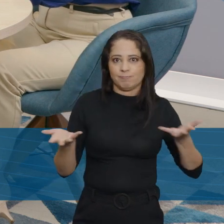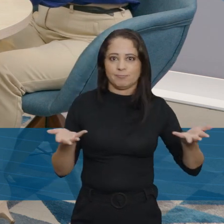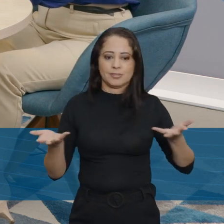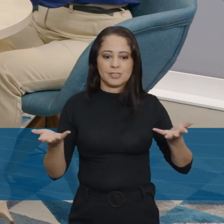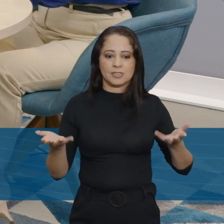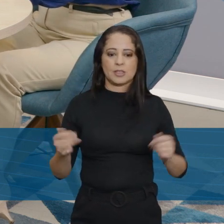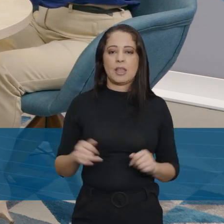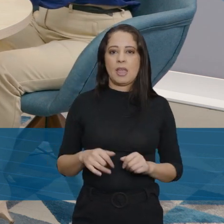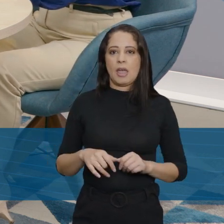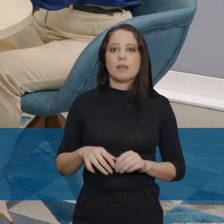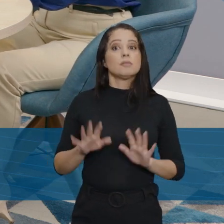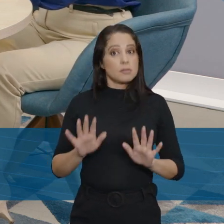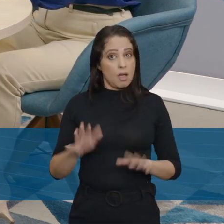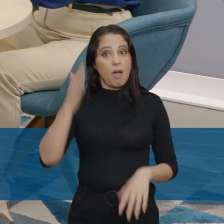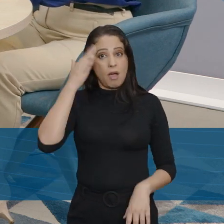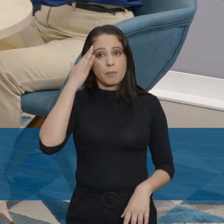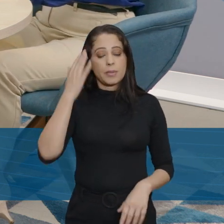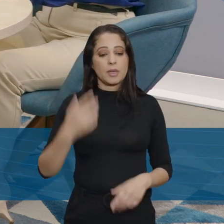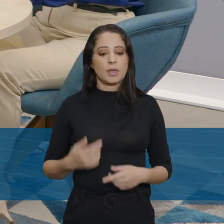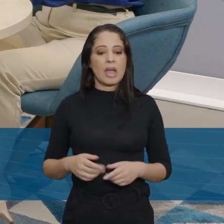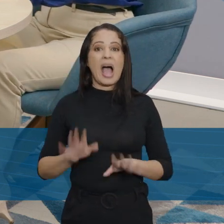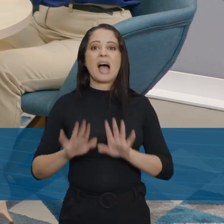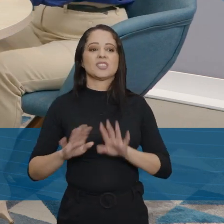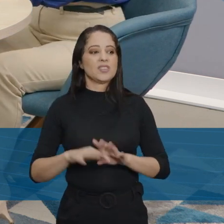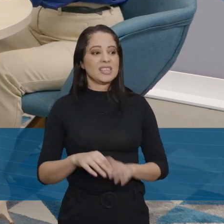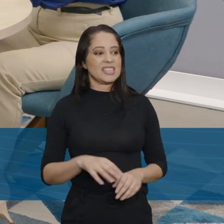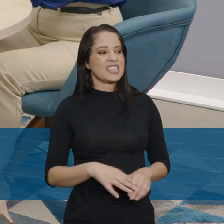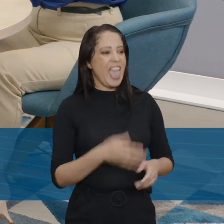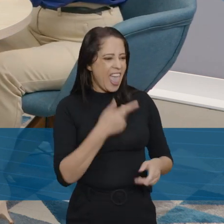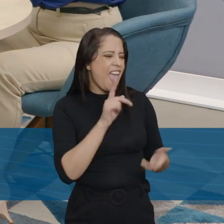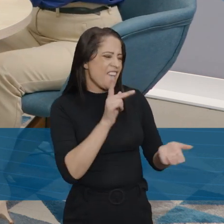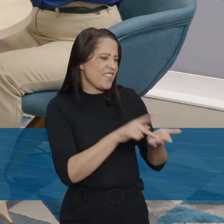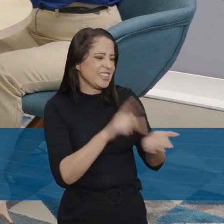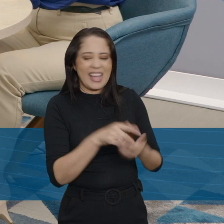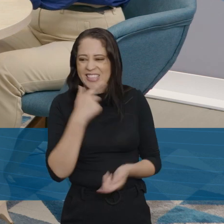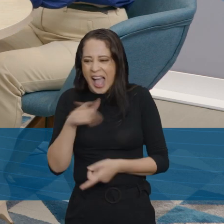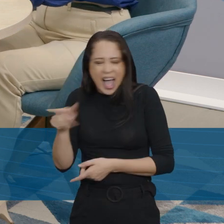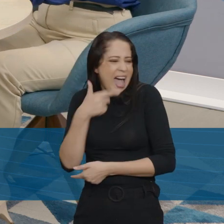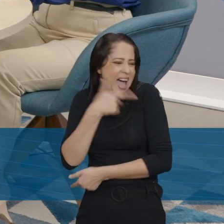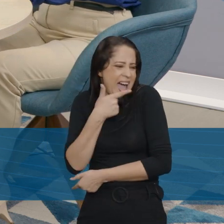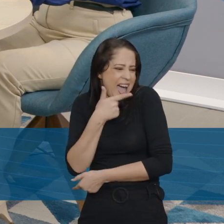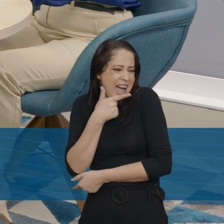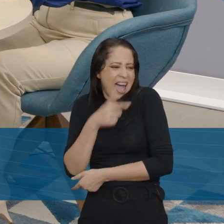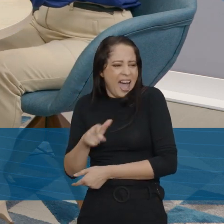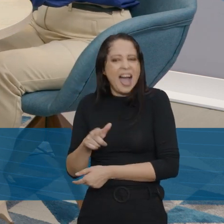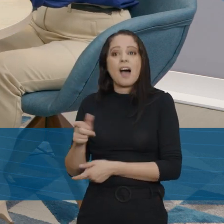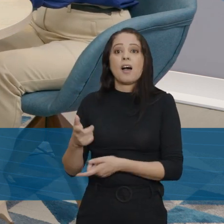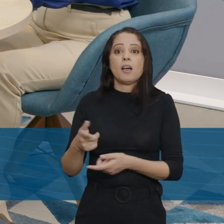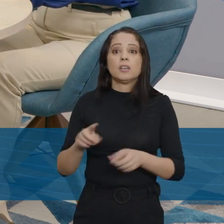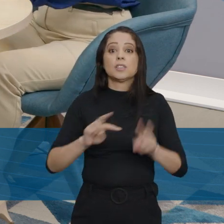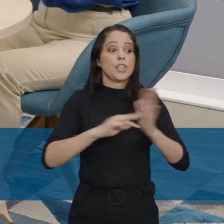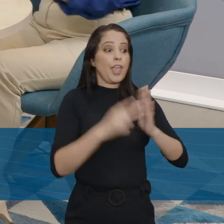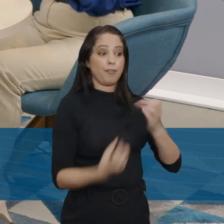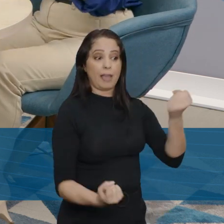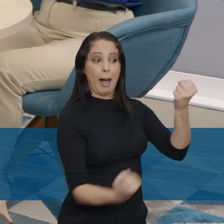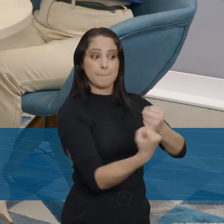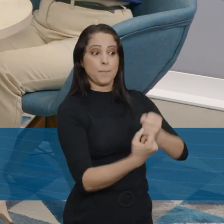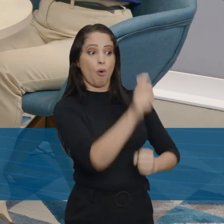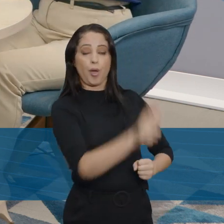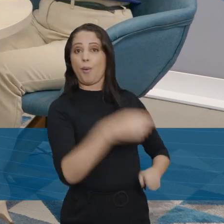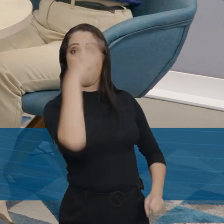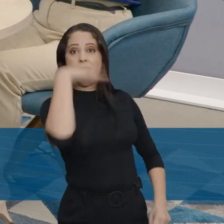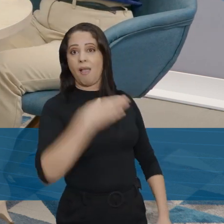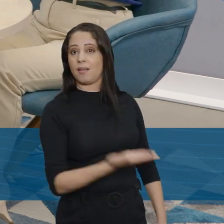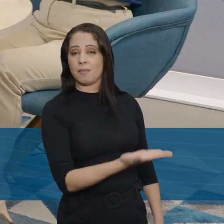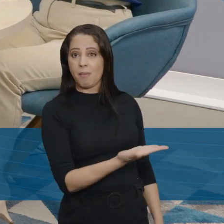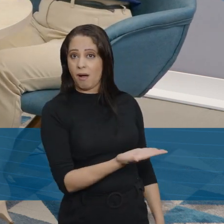Exato. Às vezes, a pessoa que está como espectador, ele dá força para o agressor porque ele ri. Por que ele ri? Porque ele também, se o agressor